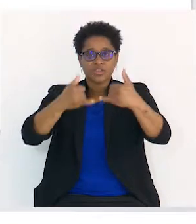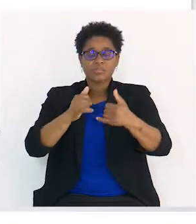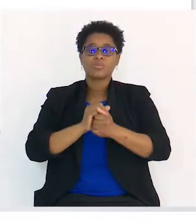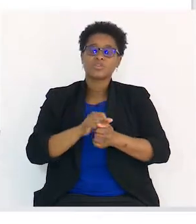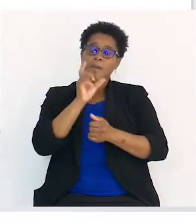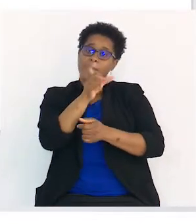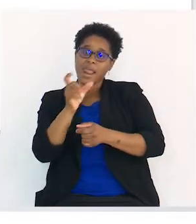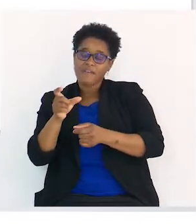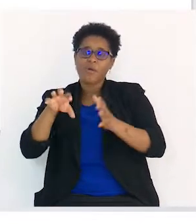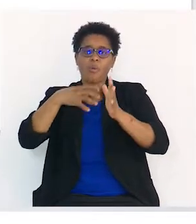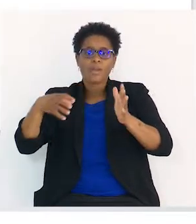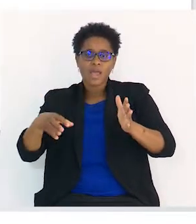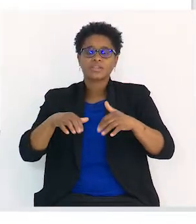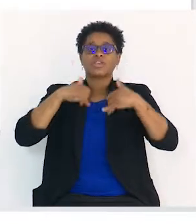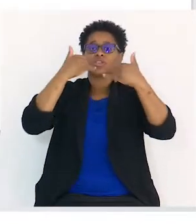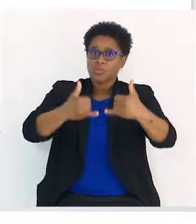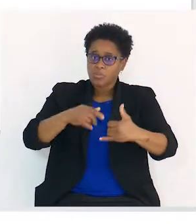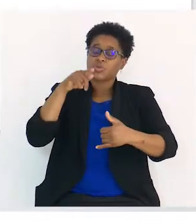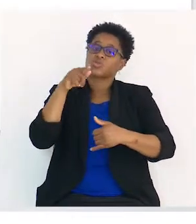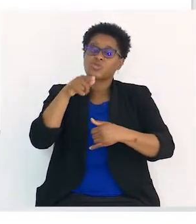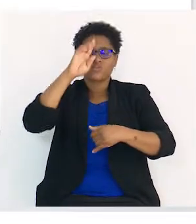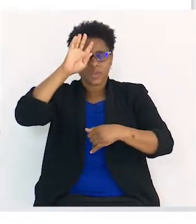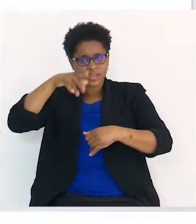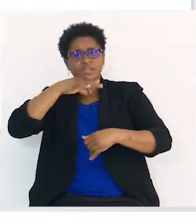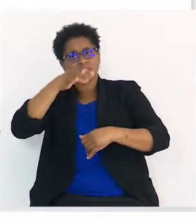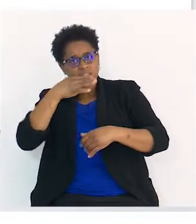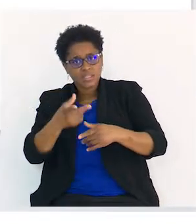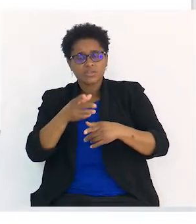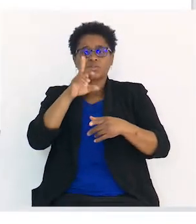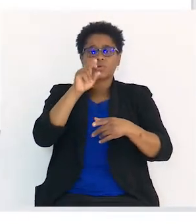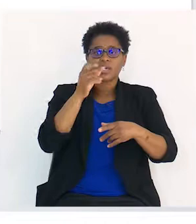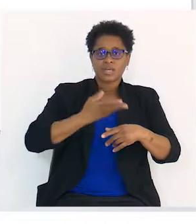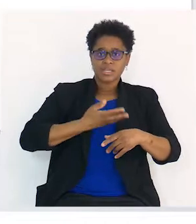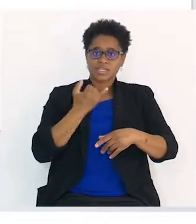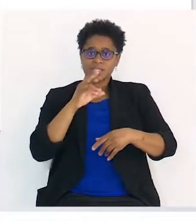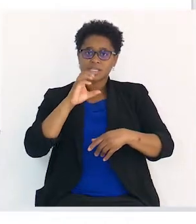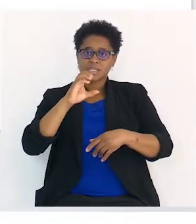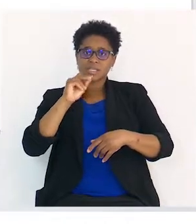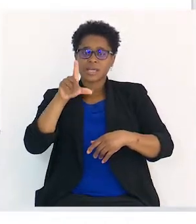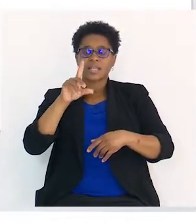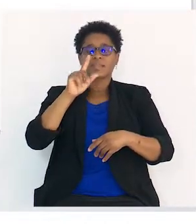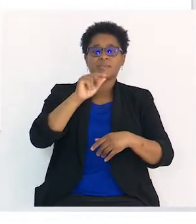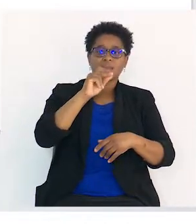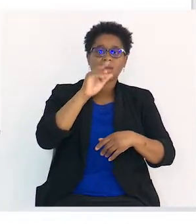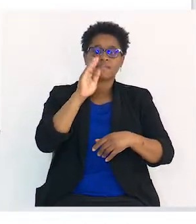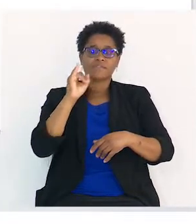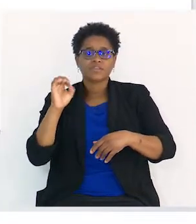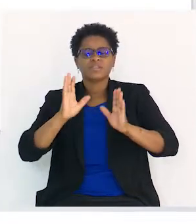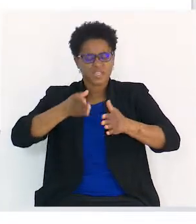Depois vais dar conta do radical e dos afixos. Já vais saber o que é que significa cada palavra que está